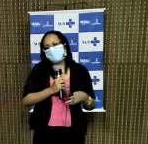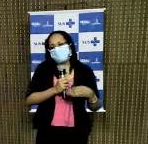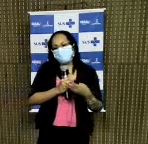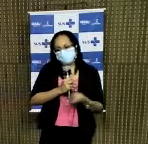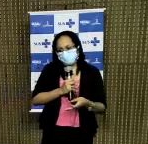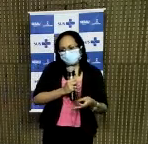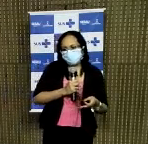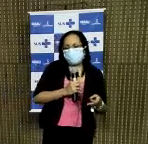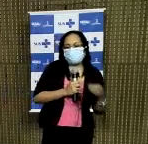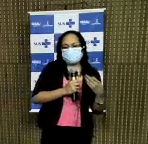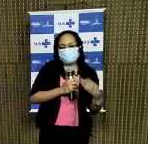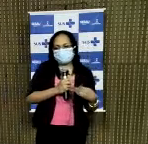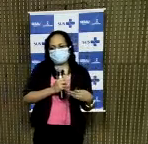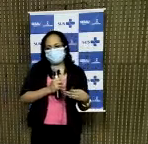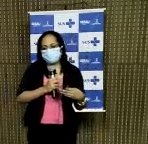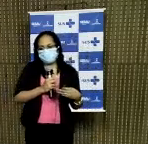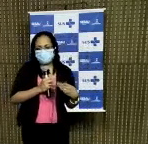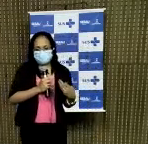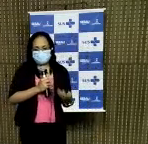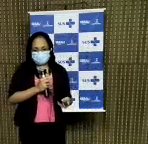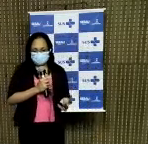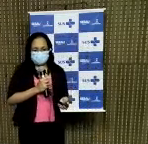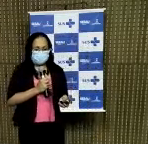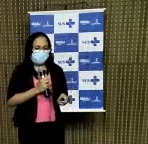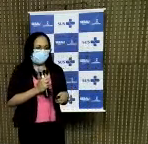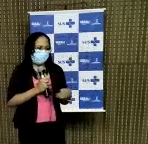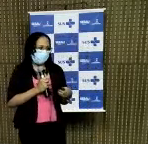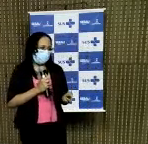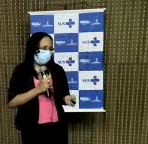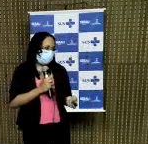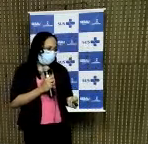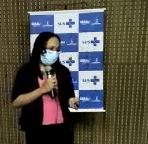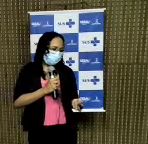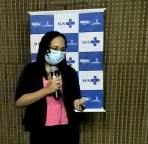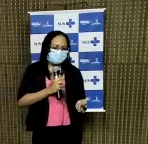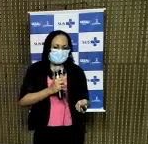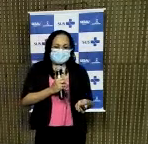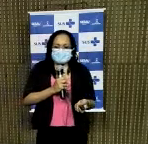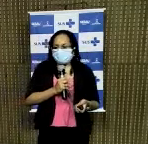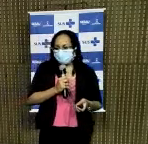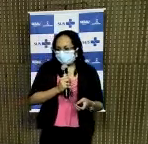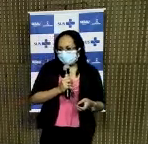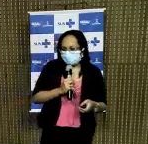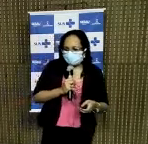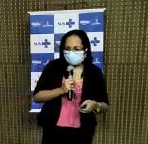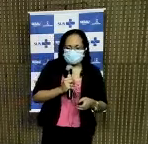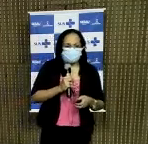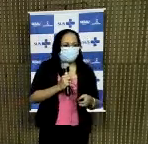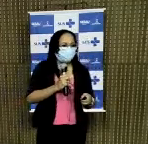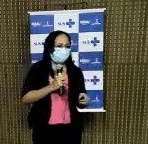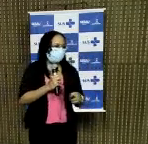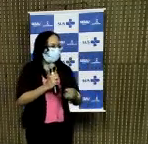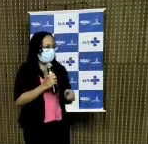consultas, realizando 49, e no primeiro semestre de 2021 foram realizadas 91 consultas. E aqui eu aproveito